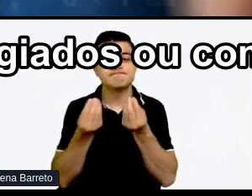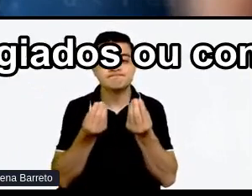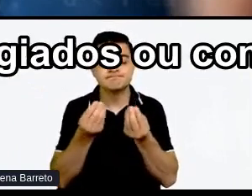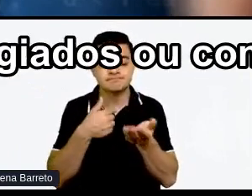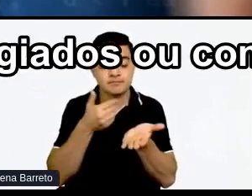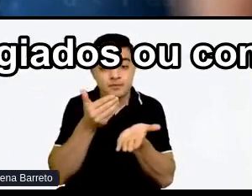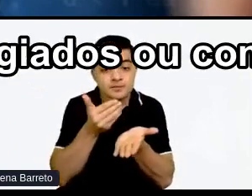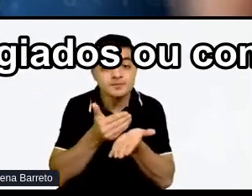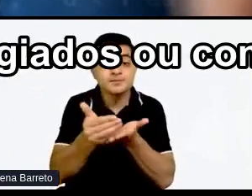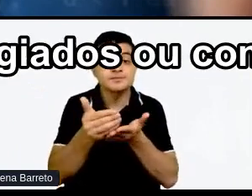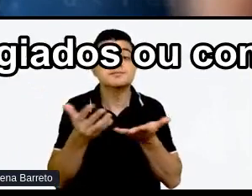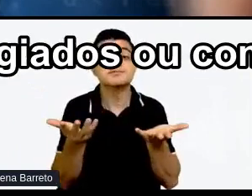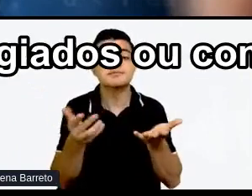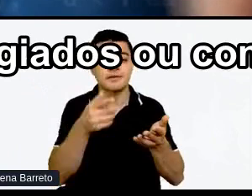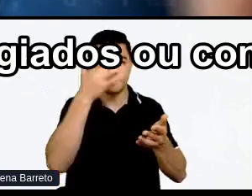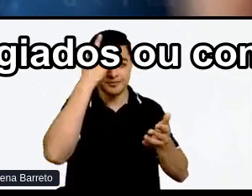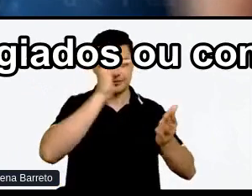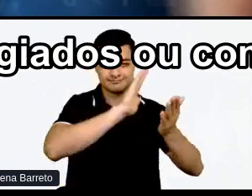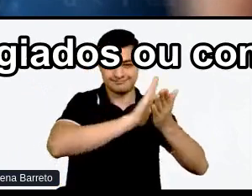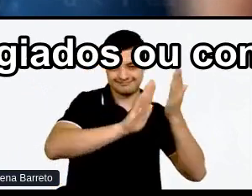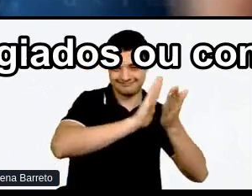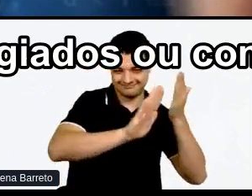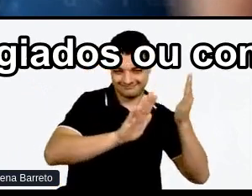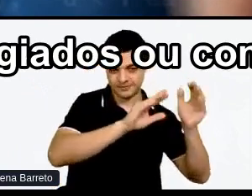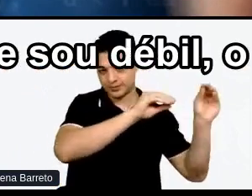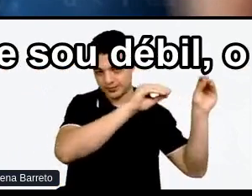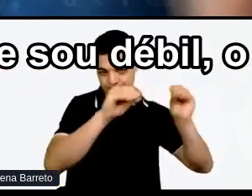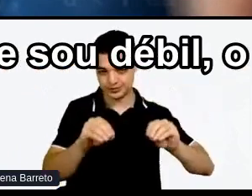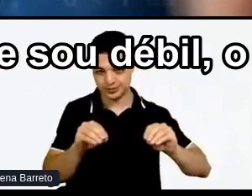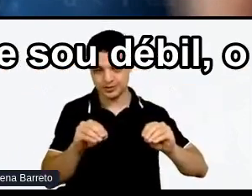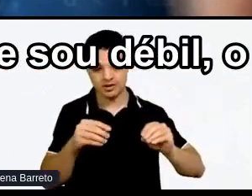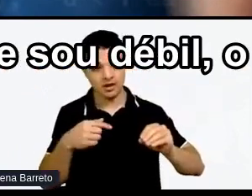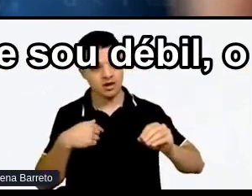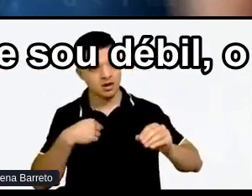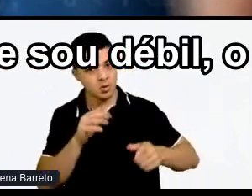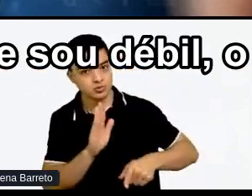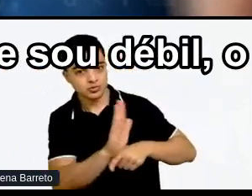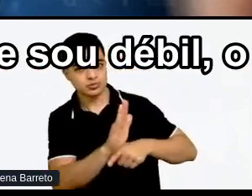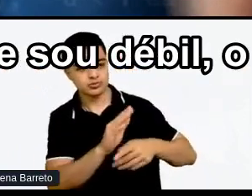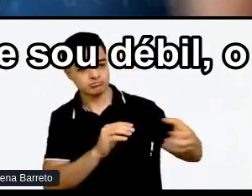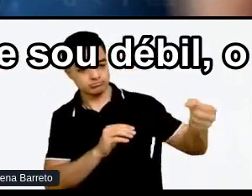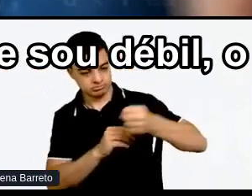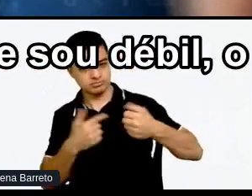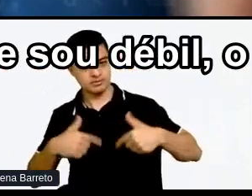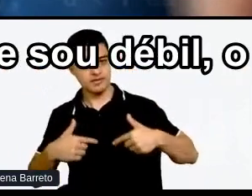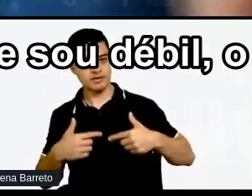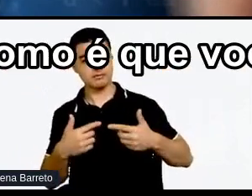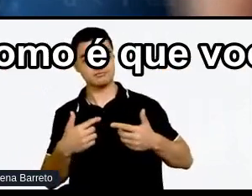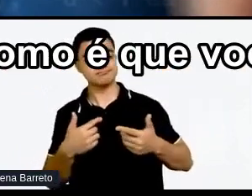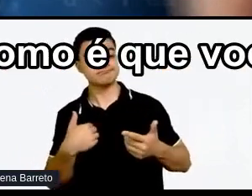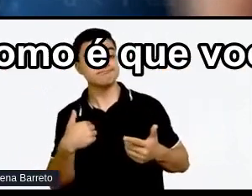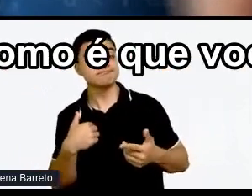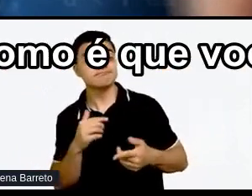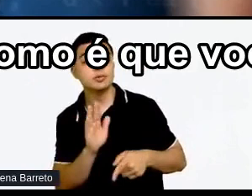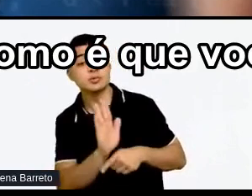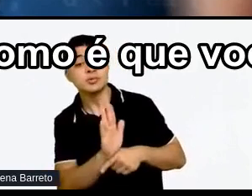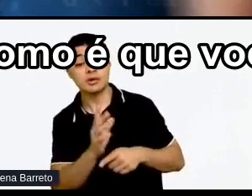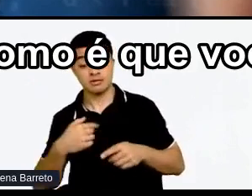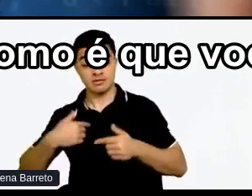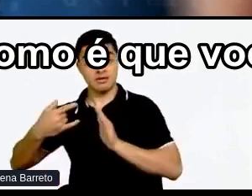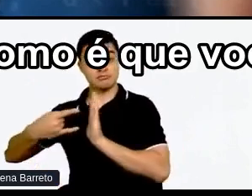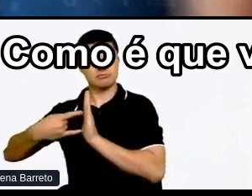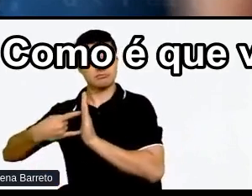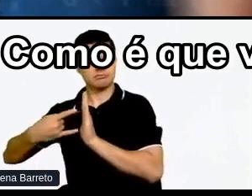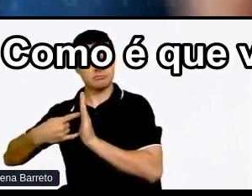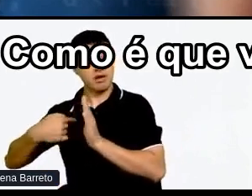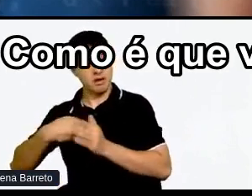trabalhar, seja com refugiados ou com outros grupos de minoria? Eu que sou dev, o que eu posso fazer? Né? Como é que você